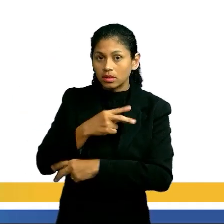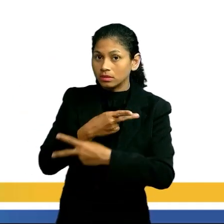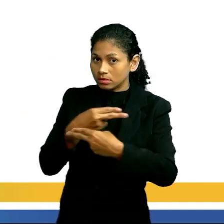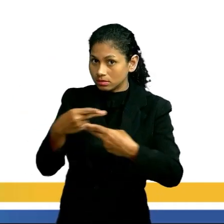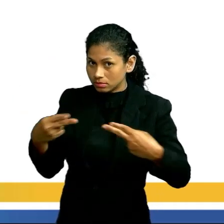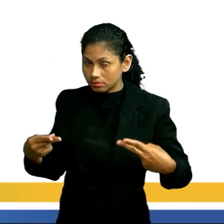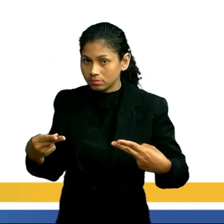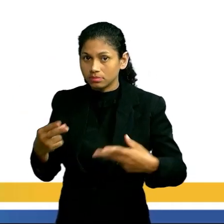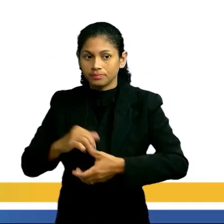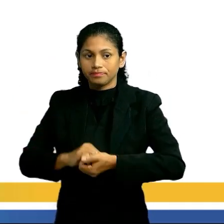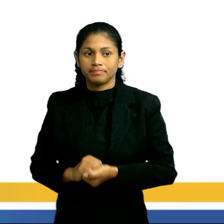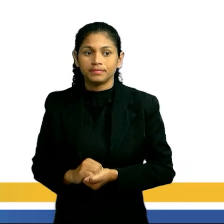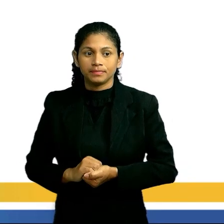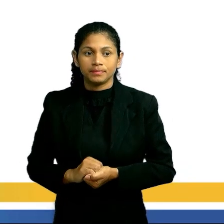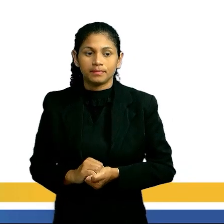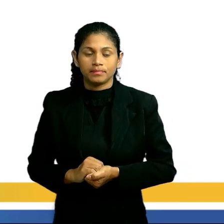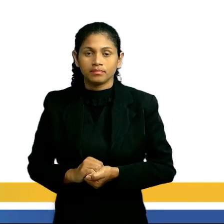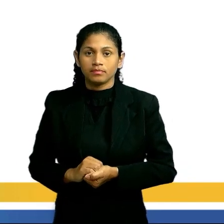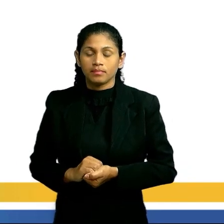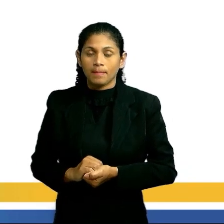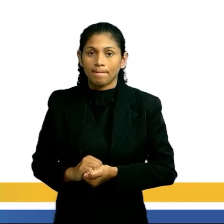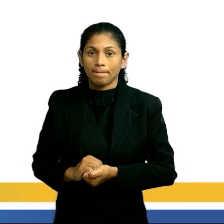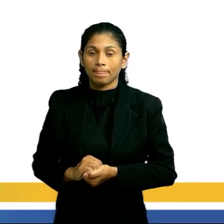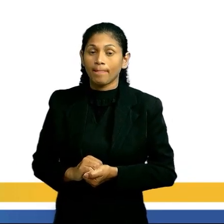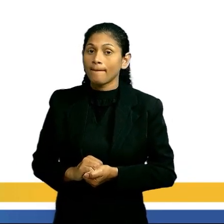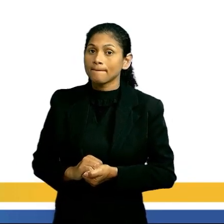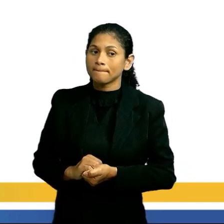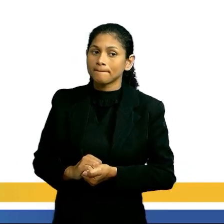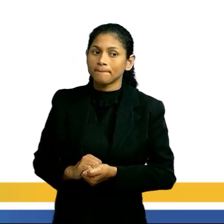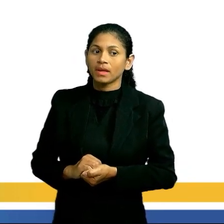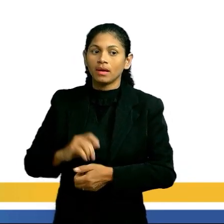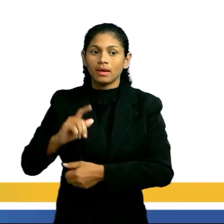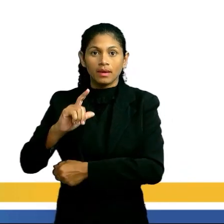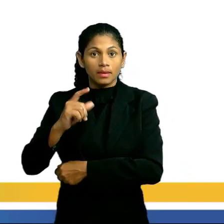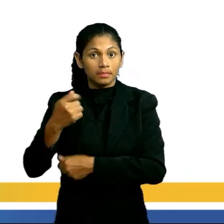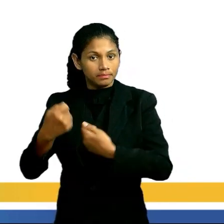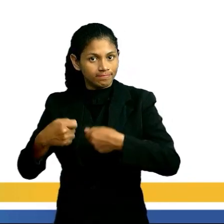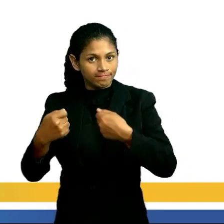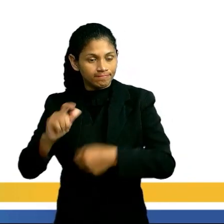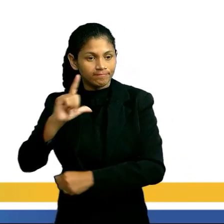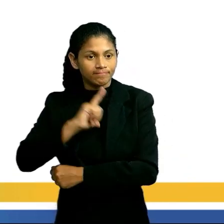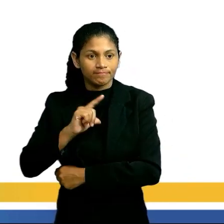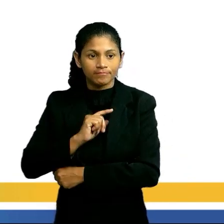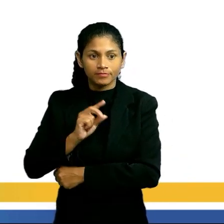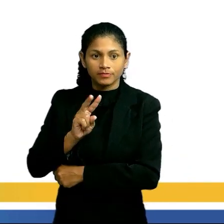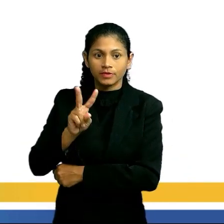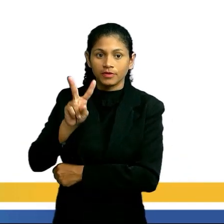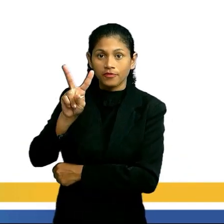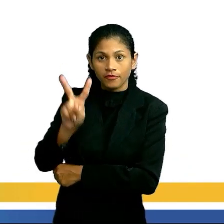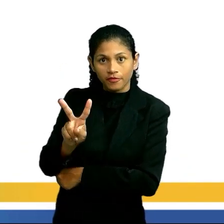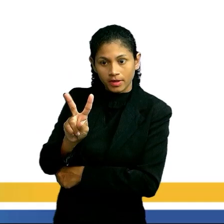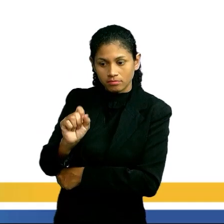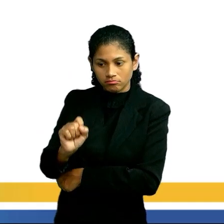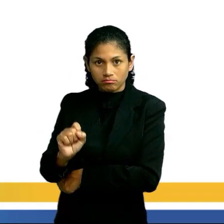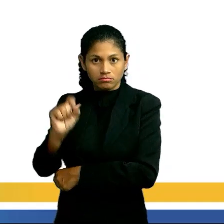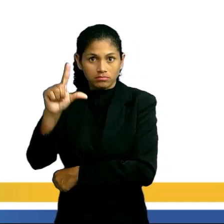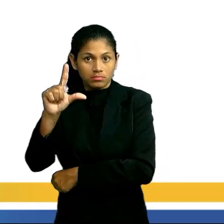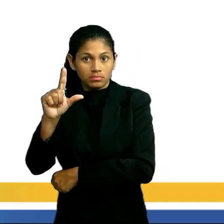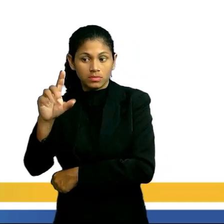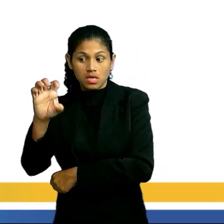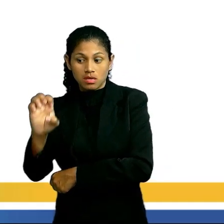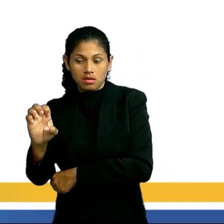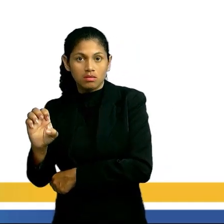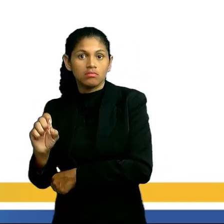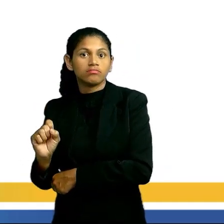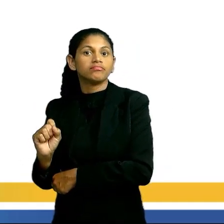Ok? Ele, então, para ser selvagem, ele tem que ter um Vzão e um Ezão. Independente desse segundo ser